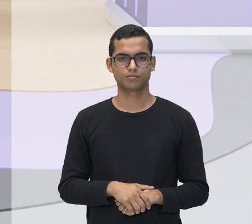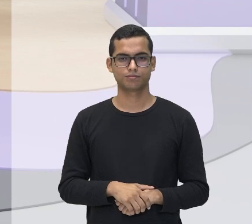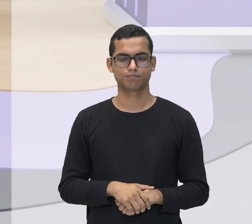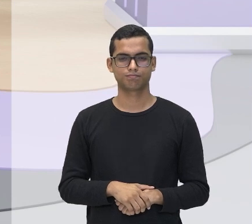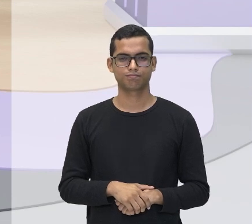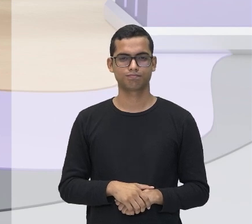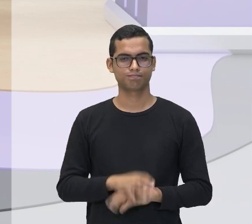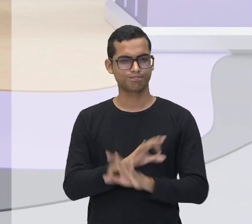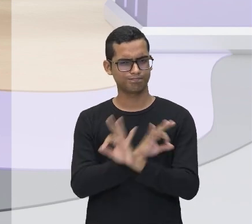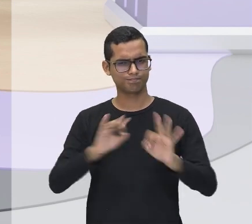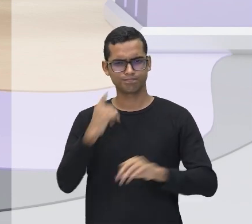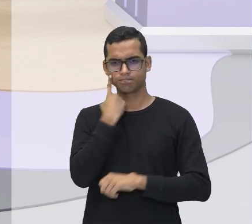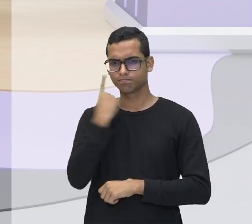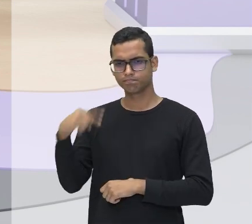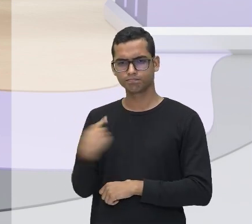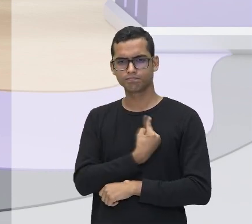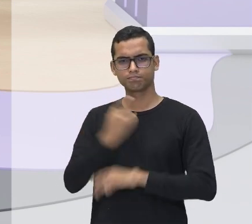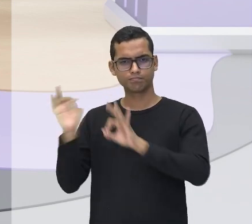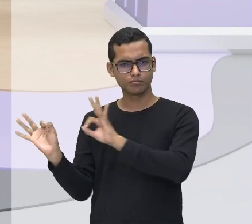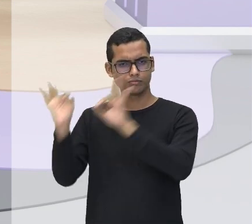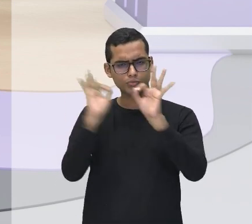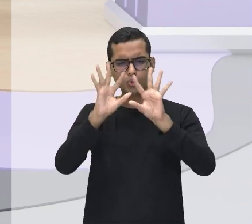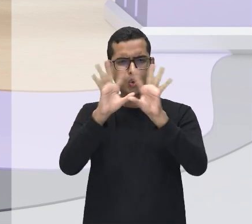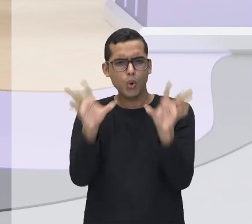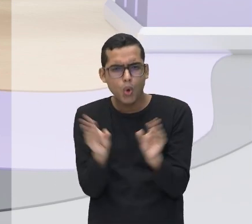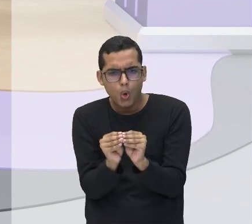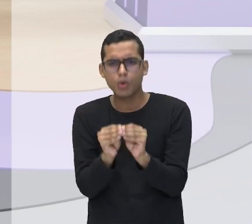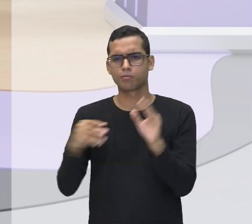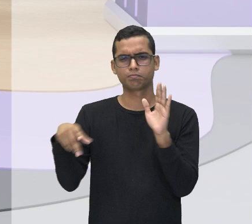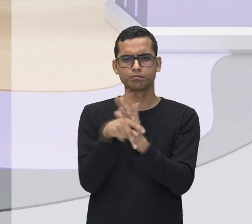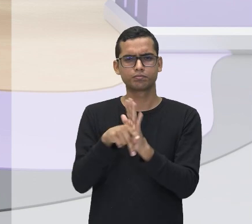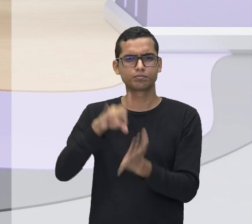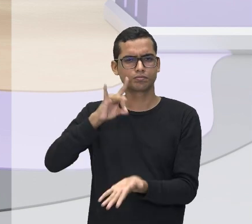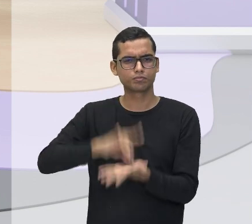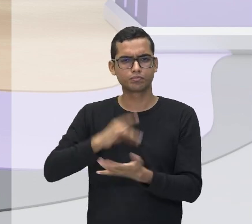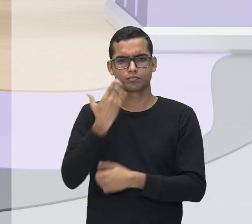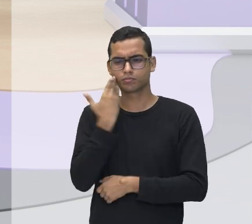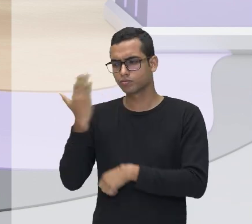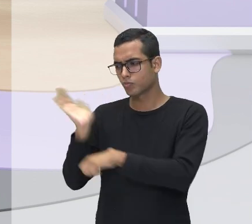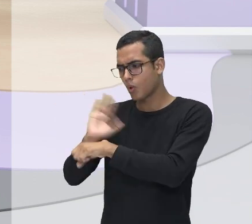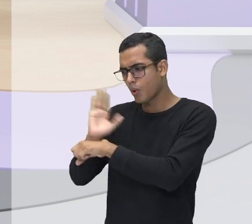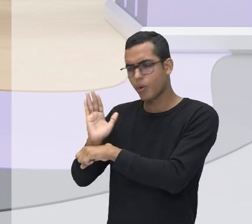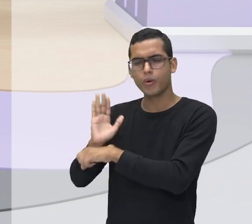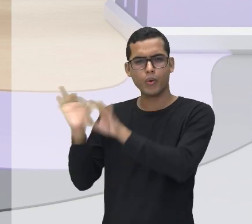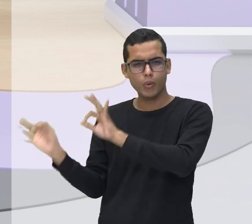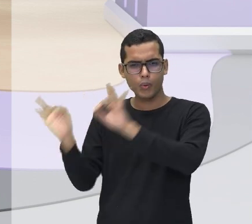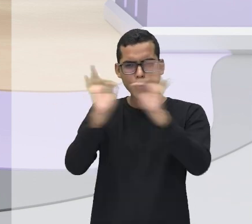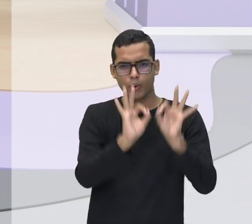Muito bem, vimos aí esse breve vídeo, né, nos